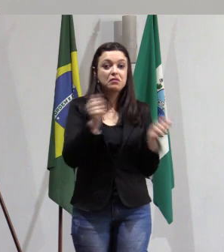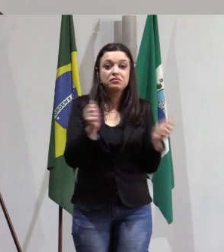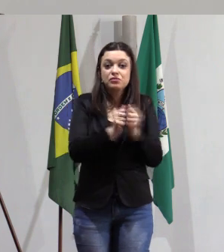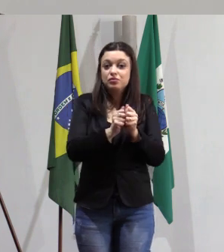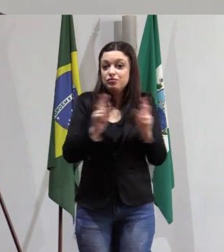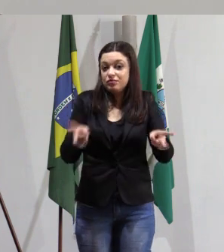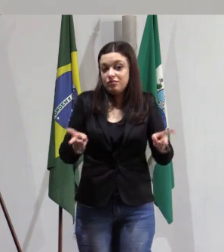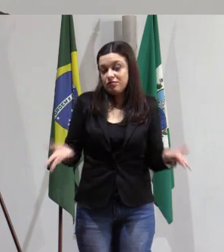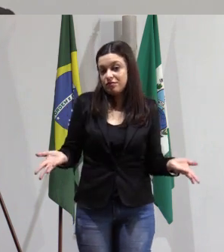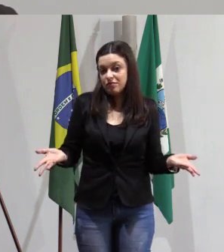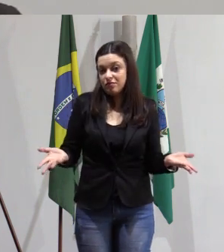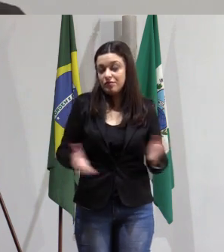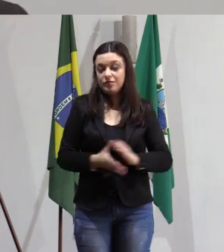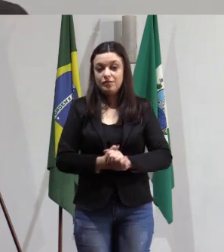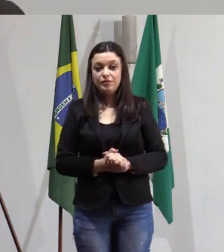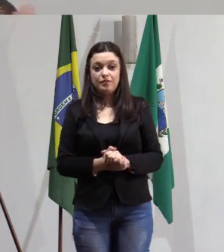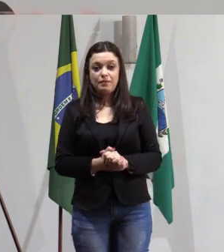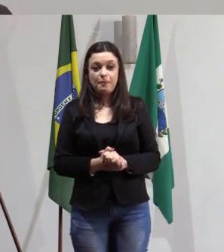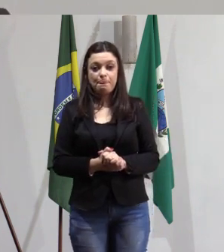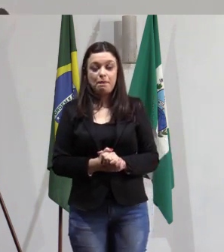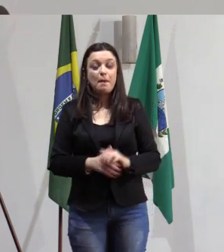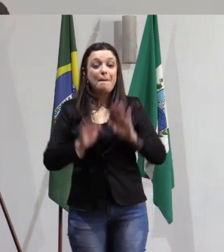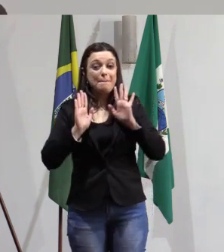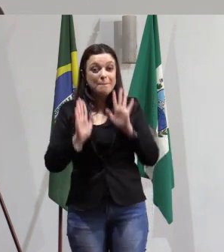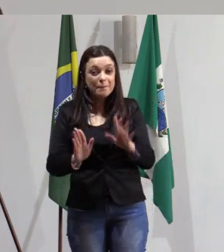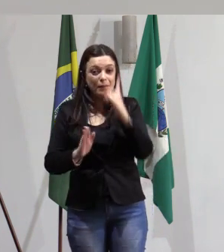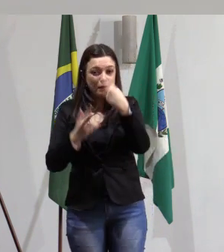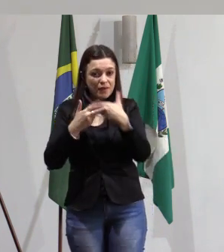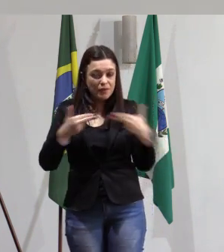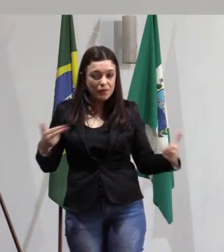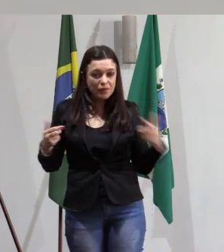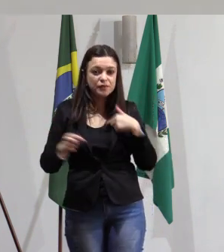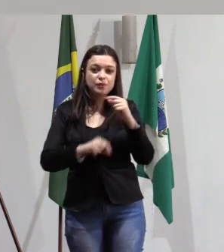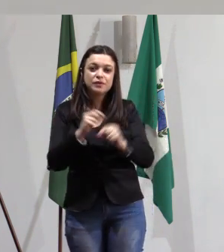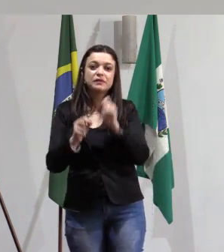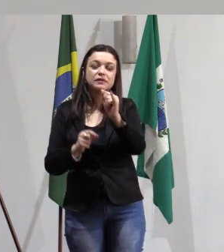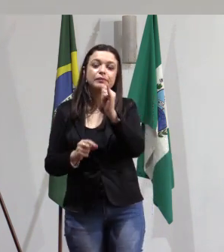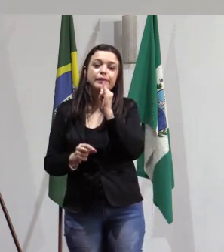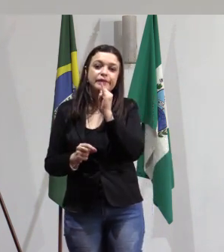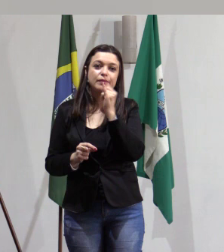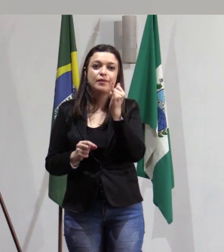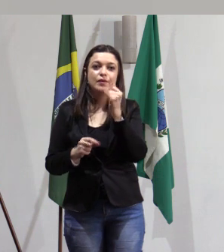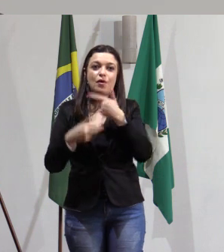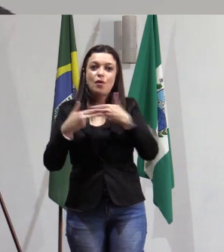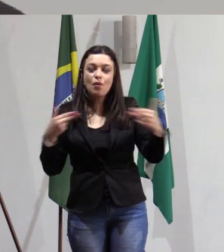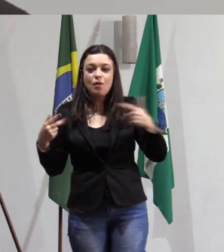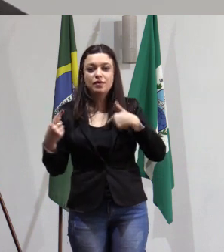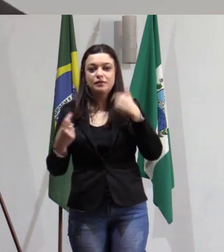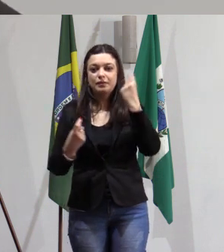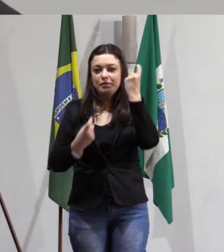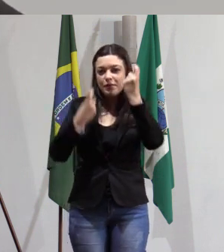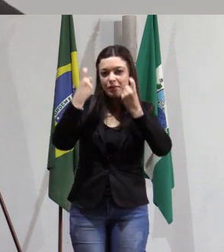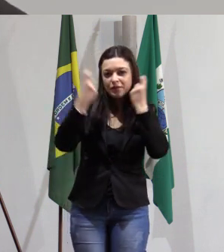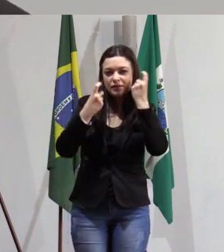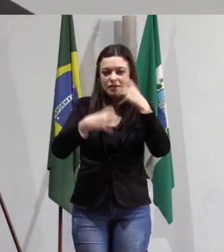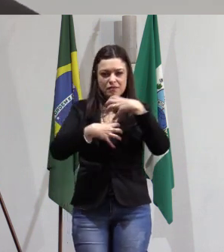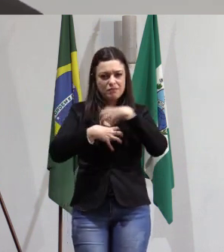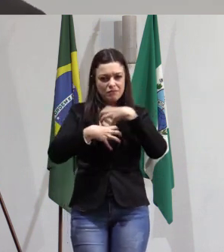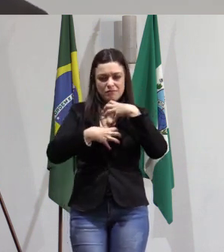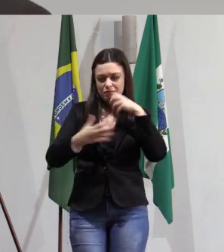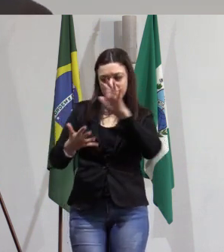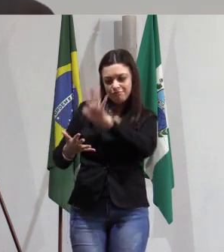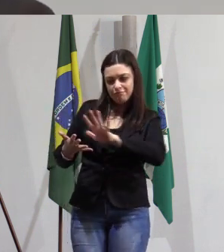Agora, a questão é que tudo isso que eu falei como intuições ou preocupações pertinentes